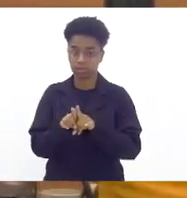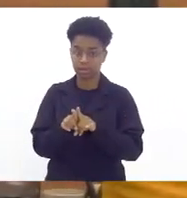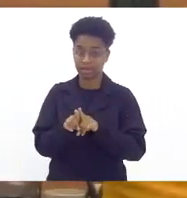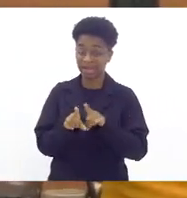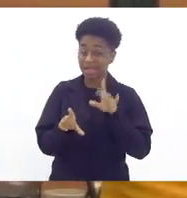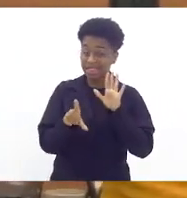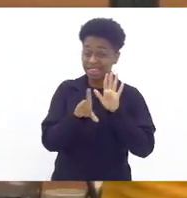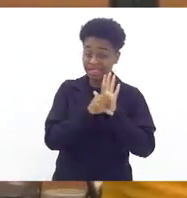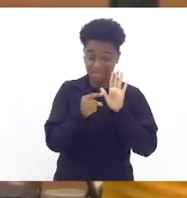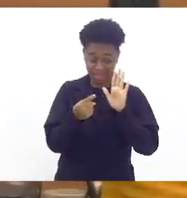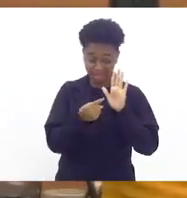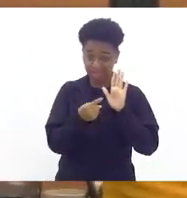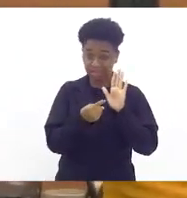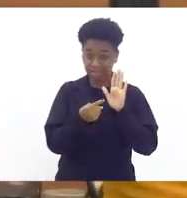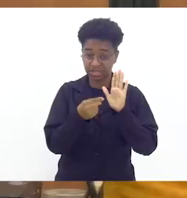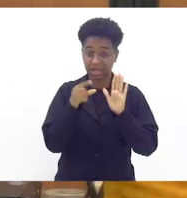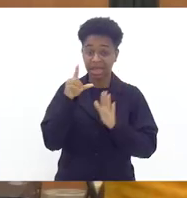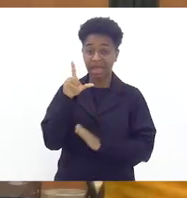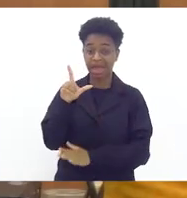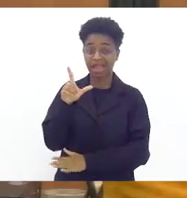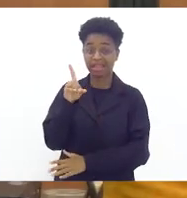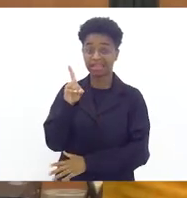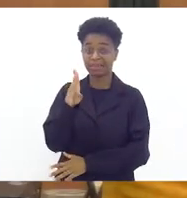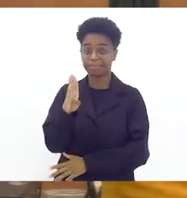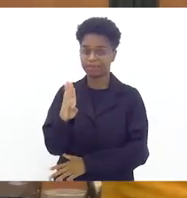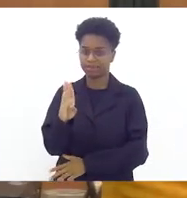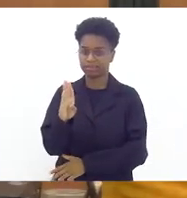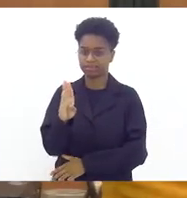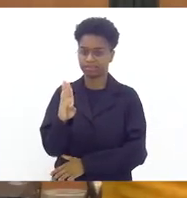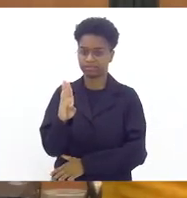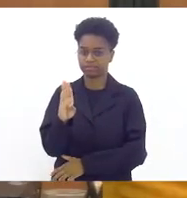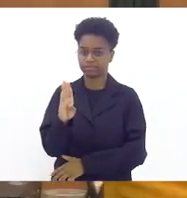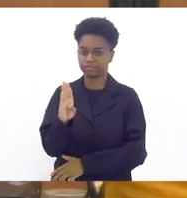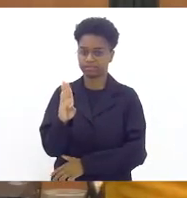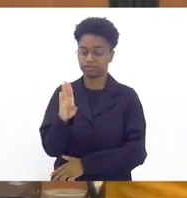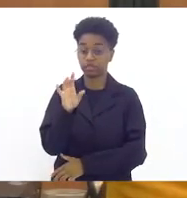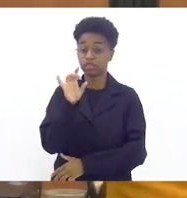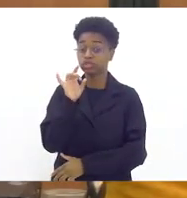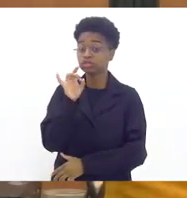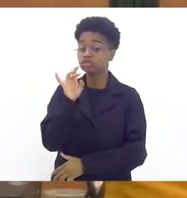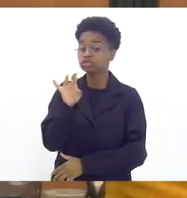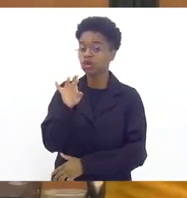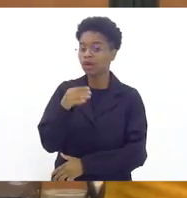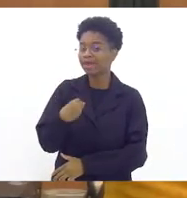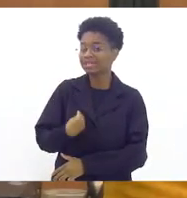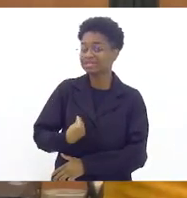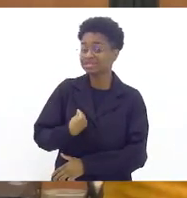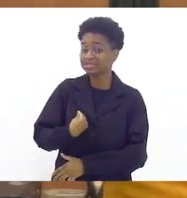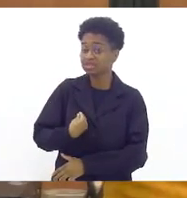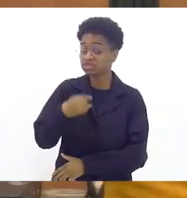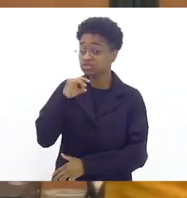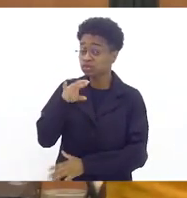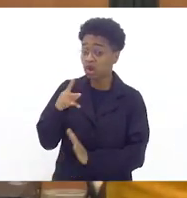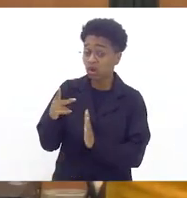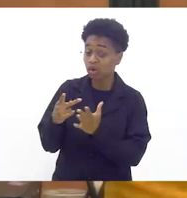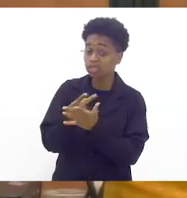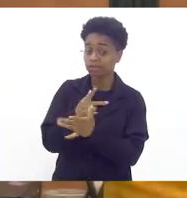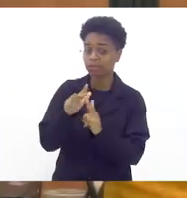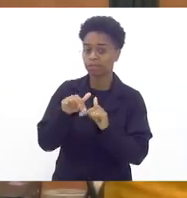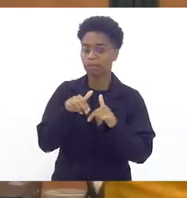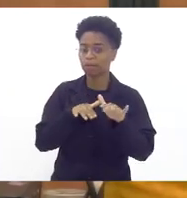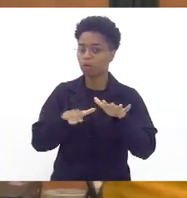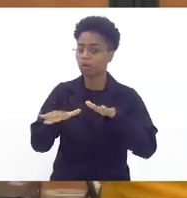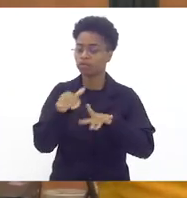legislação, é a LDB, só acontece, só existe, porque houve movimento social,